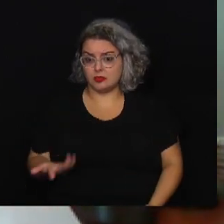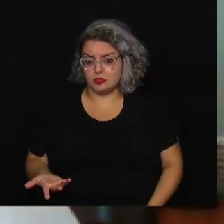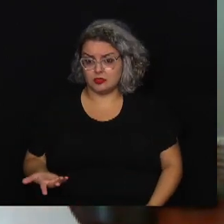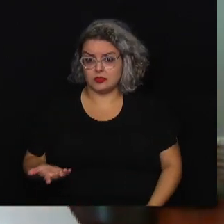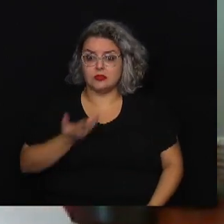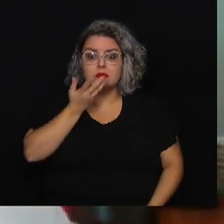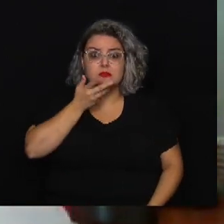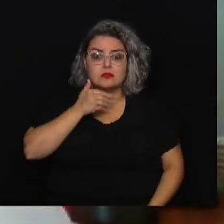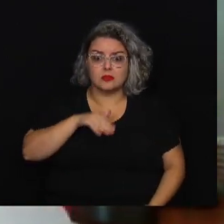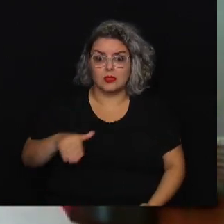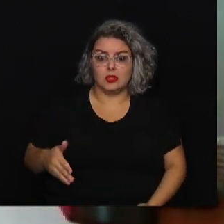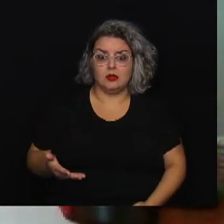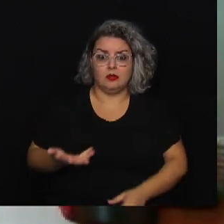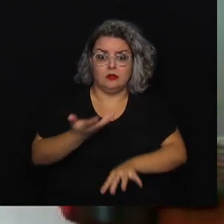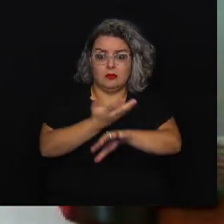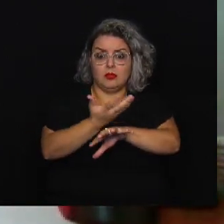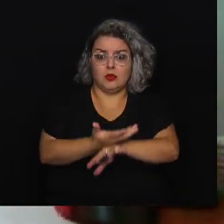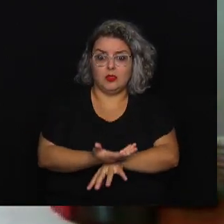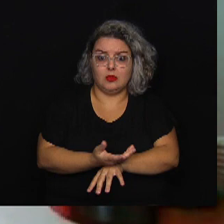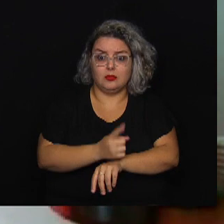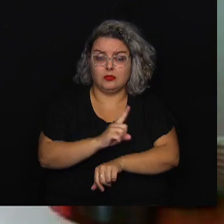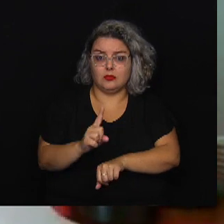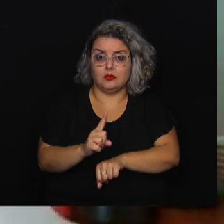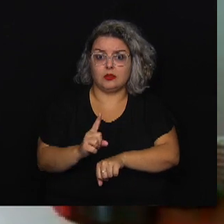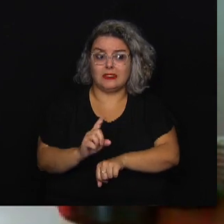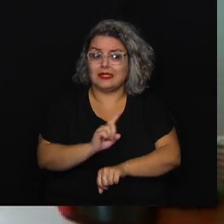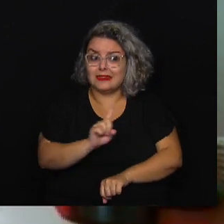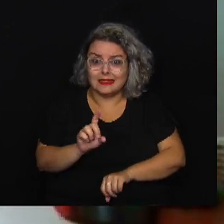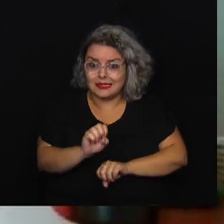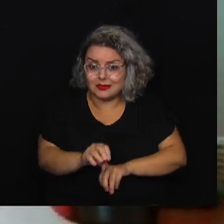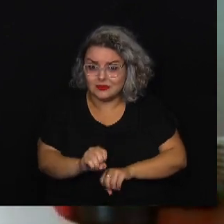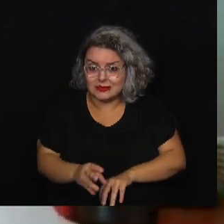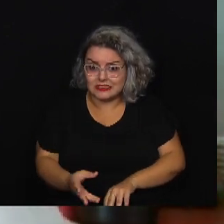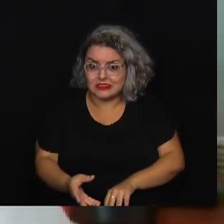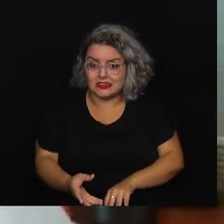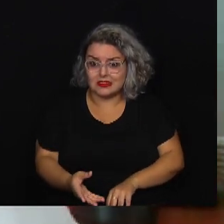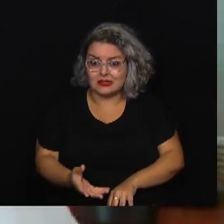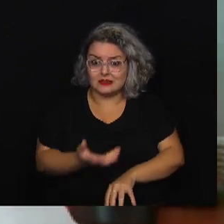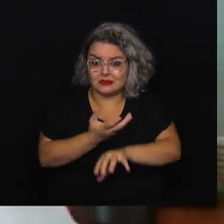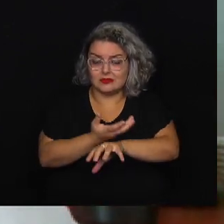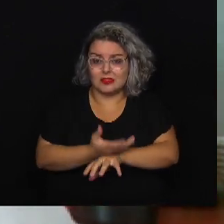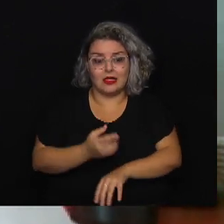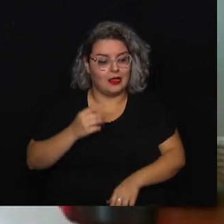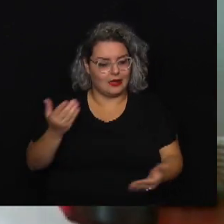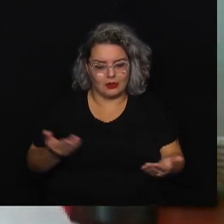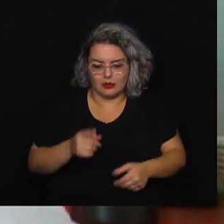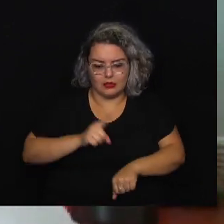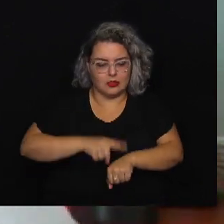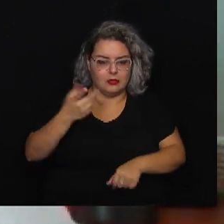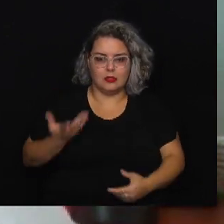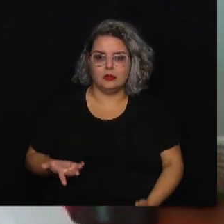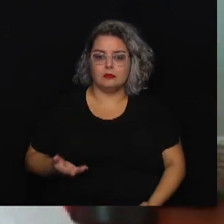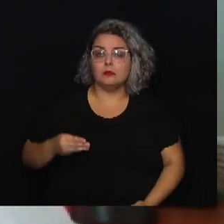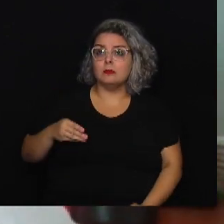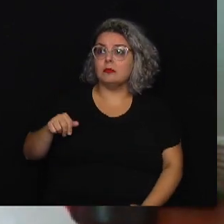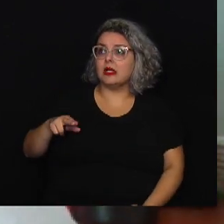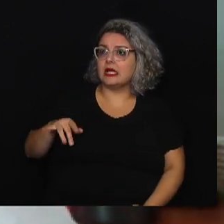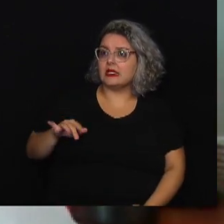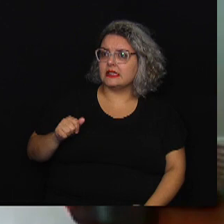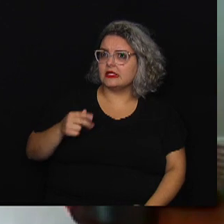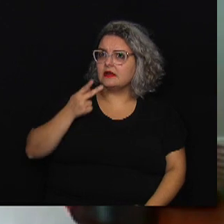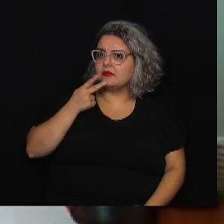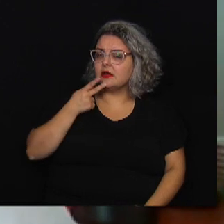para correr atrás do que não foi ensinado? Vamos pensar nisso. É hora, a hora é agora. Maria da Paz, a gente está falando então sobre